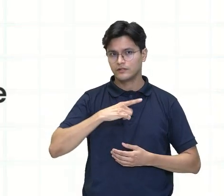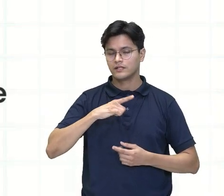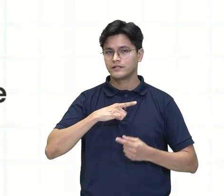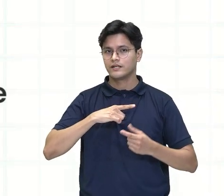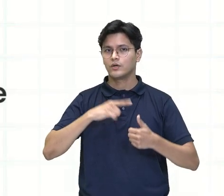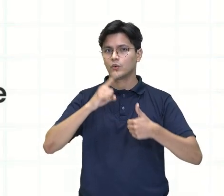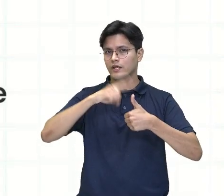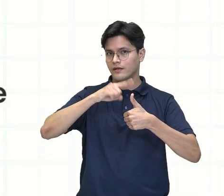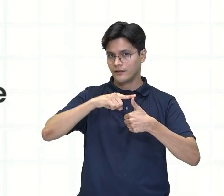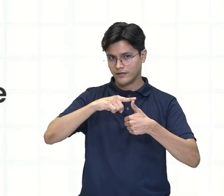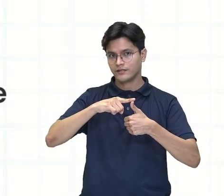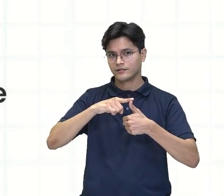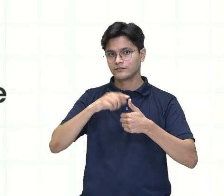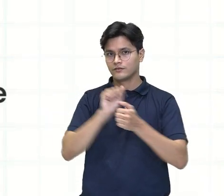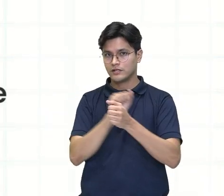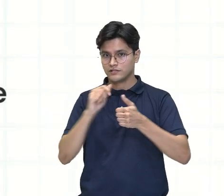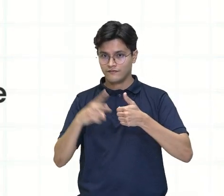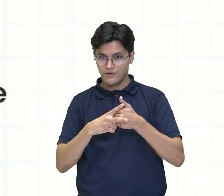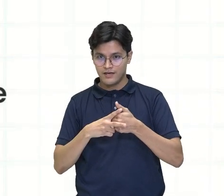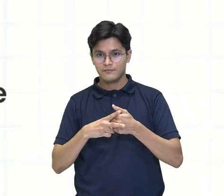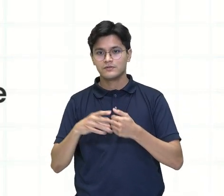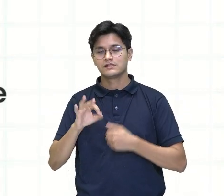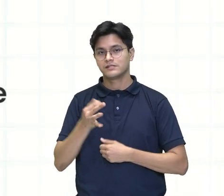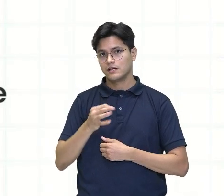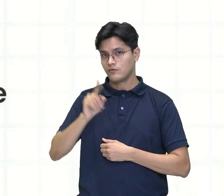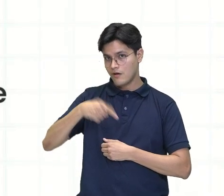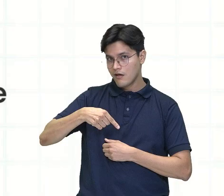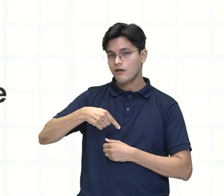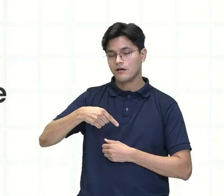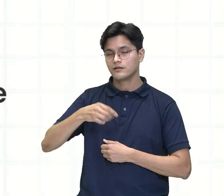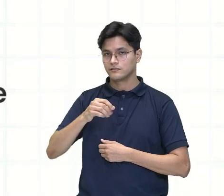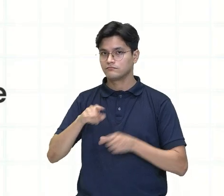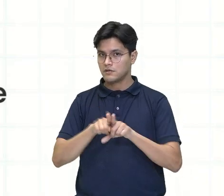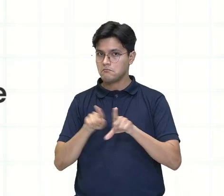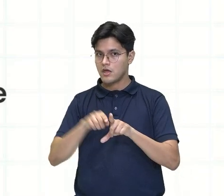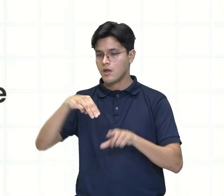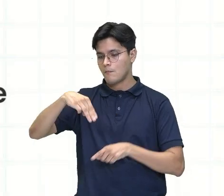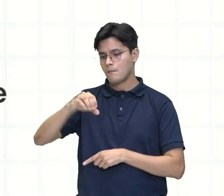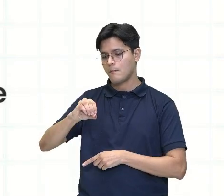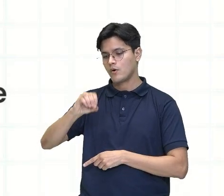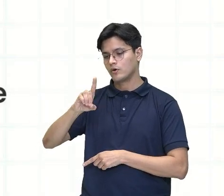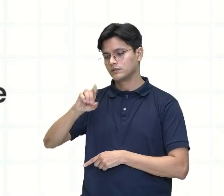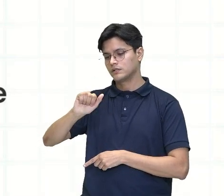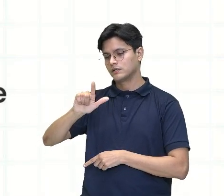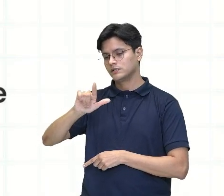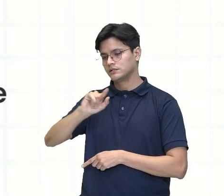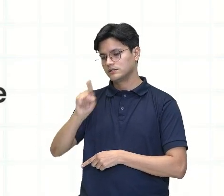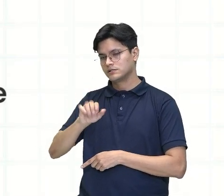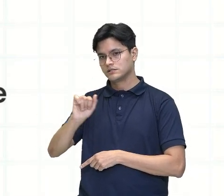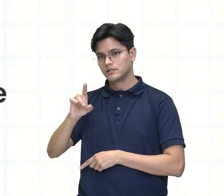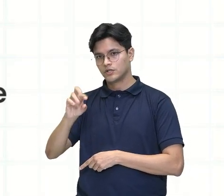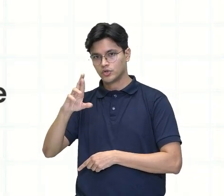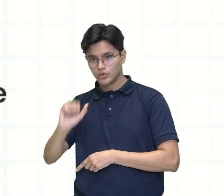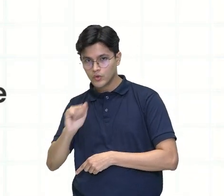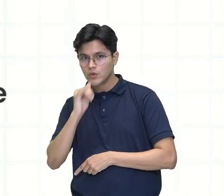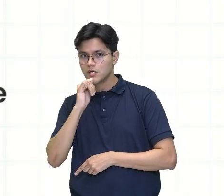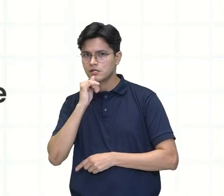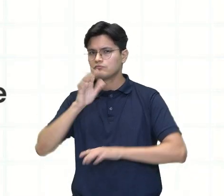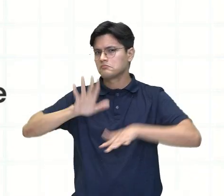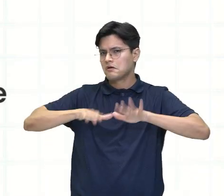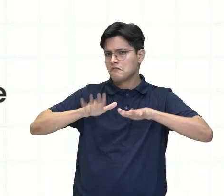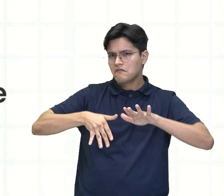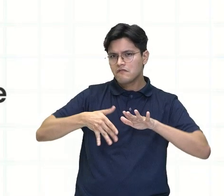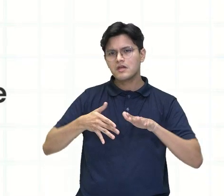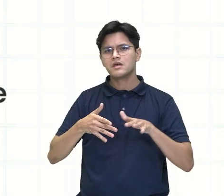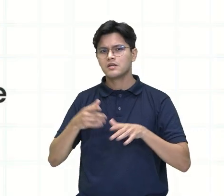os advérbios, é o modalizador, né? Talvez, sem dúvida, a meu ver, que são